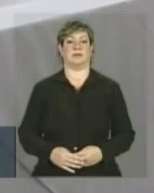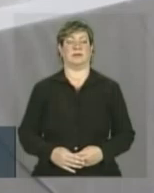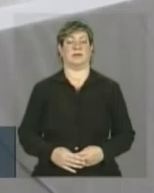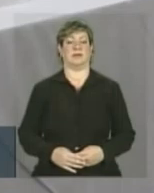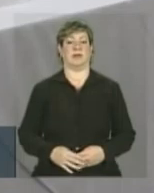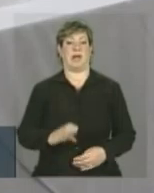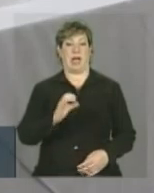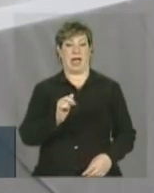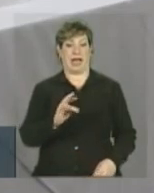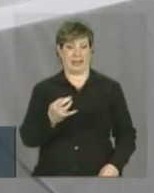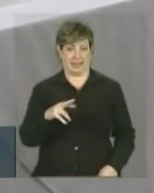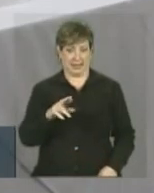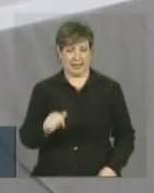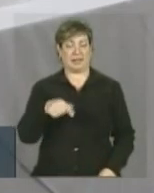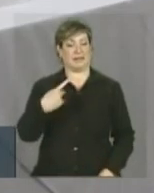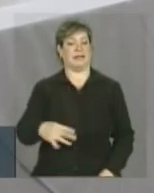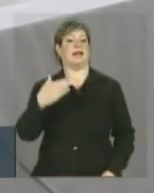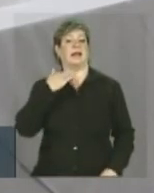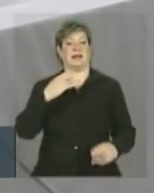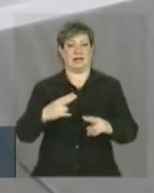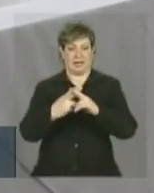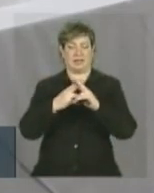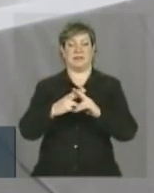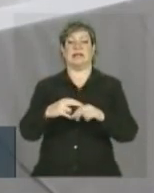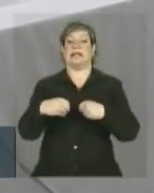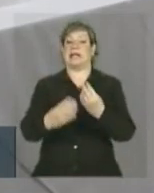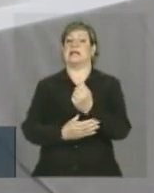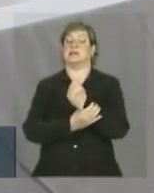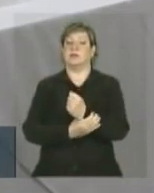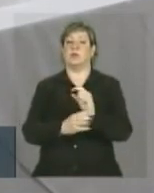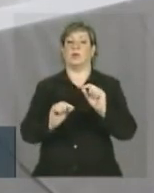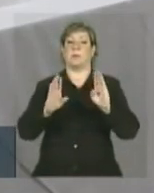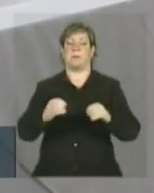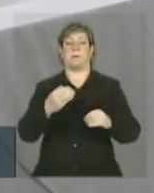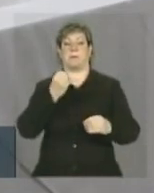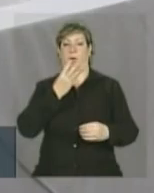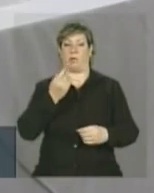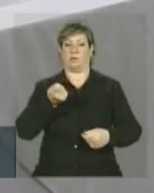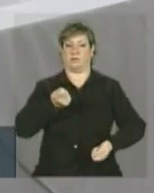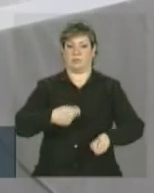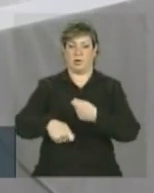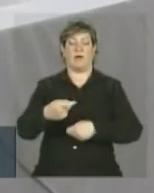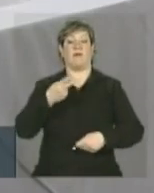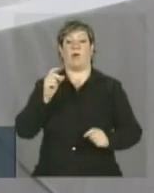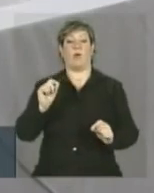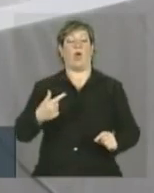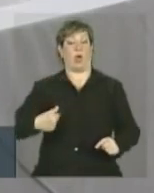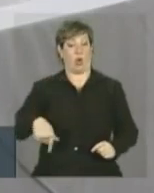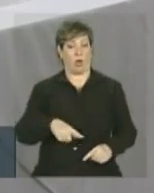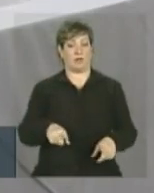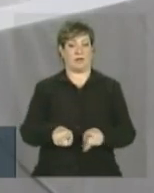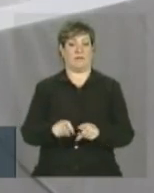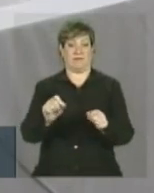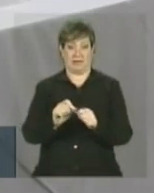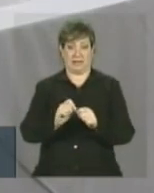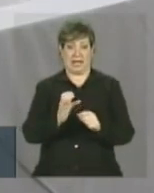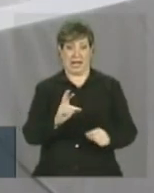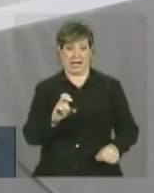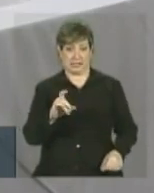a carteira da Caixa nos dá segurança pelo seu desempenho, dizer que a gente, além de estar fazendo crédito, nós